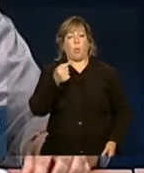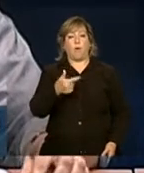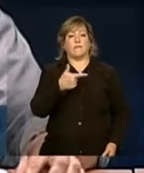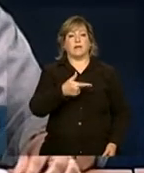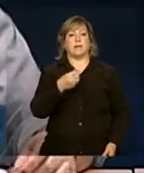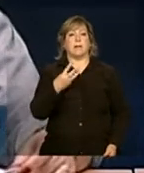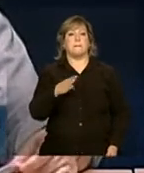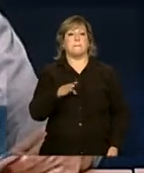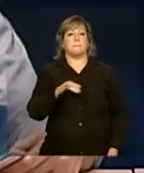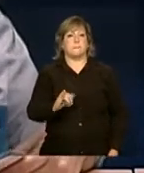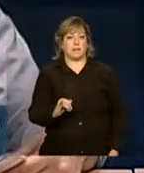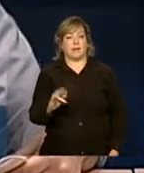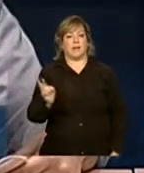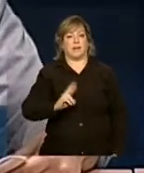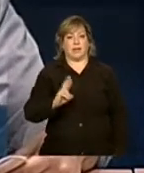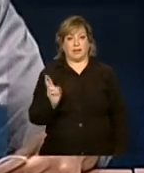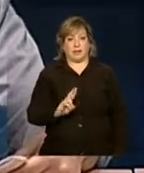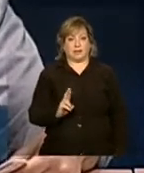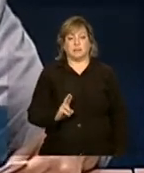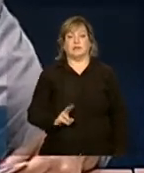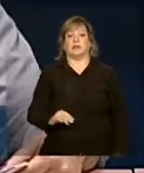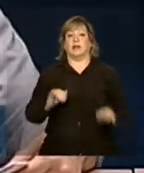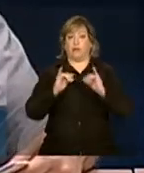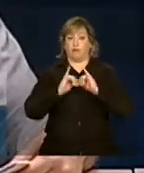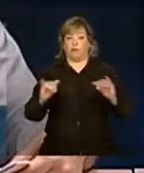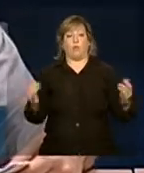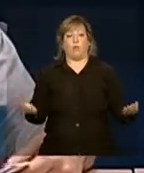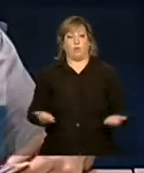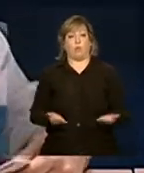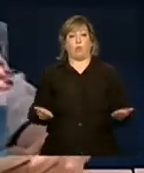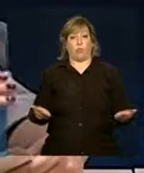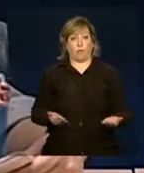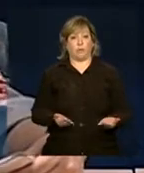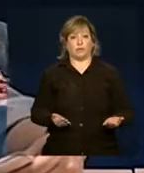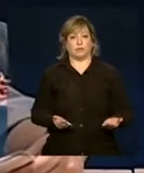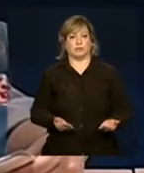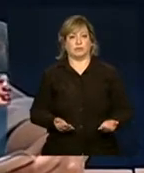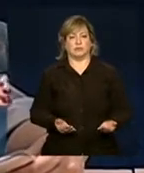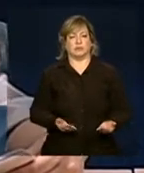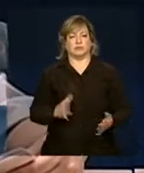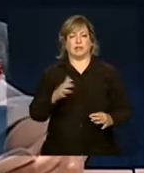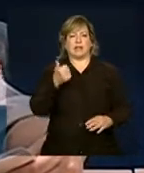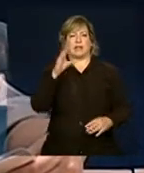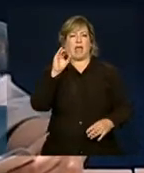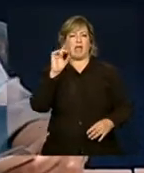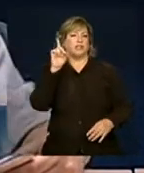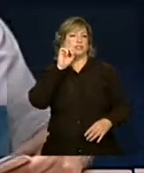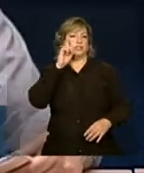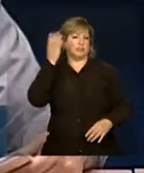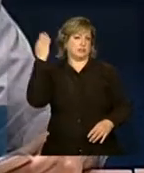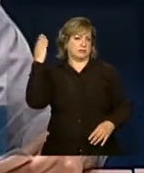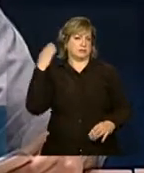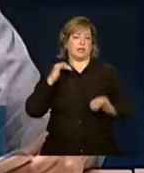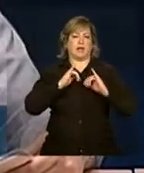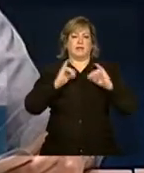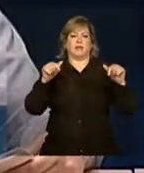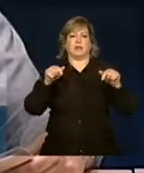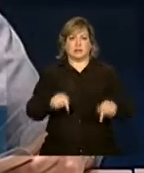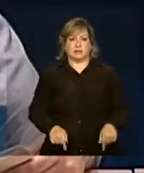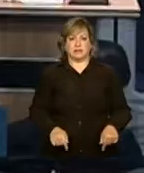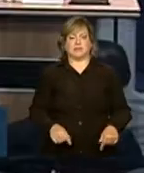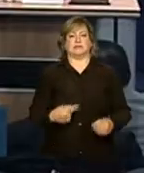quase 23 bilhões de reais estamos divulgando hoje né e divulgando Acho que eram os dez dias o resultado cidades digitais